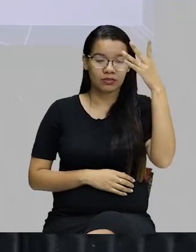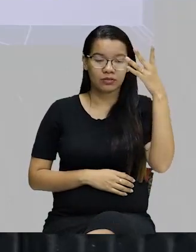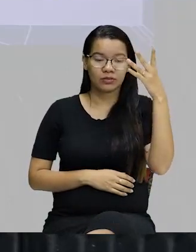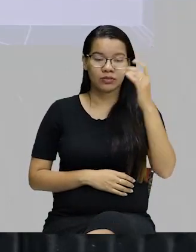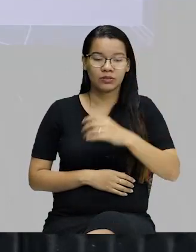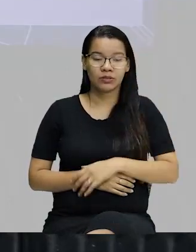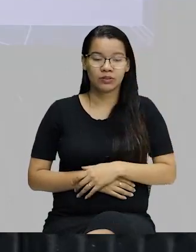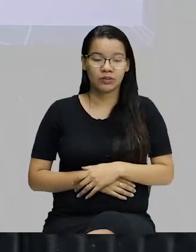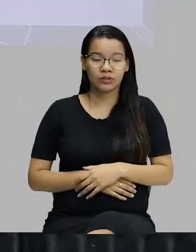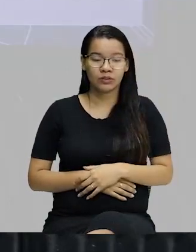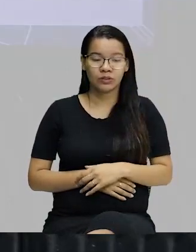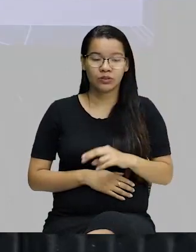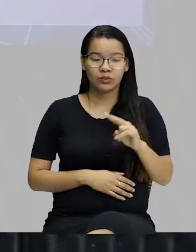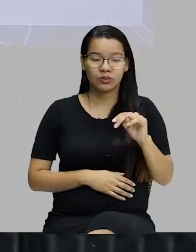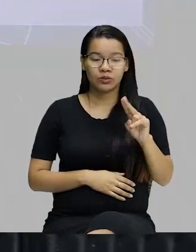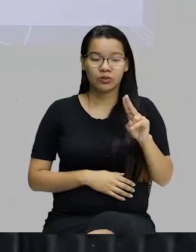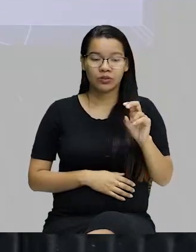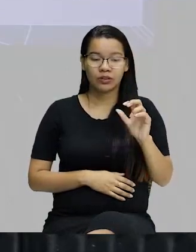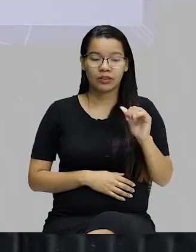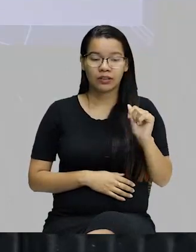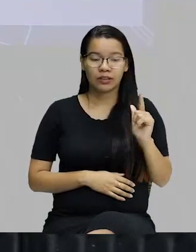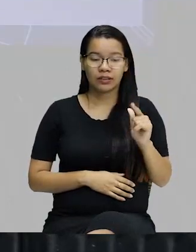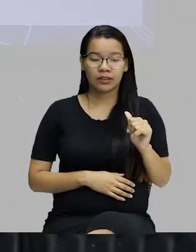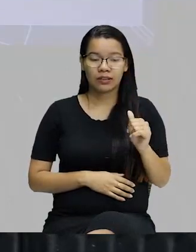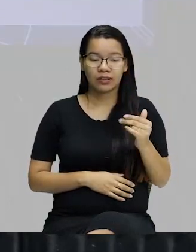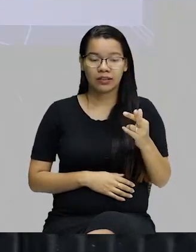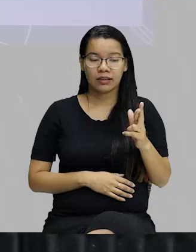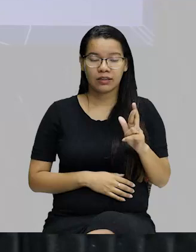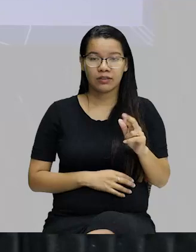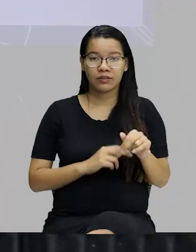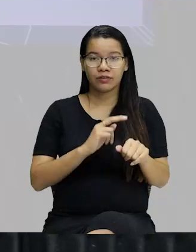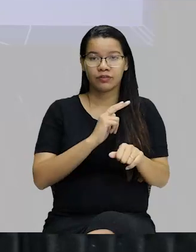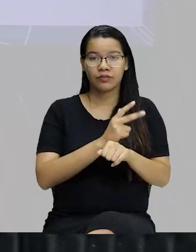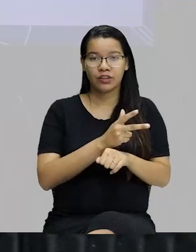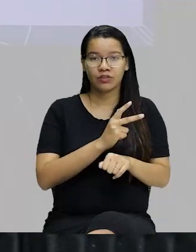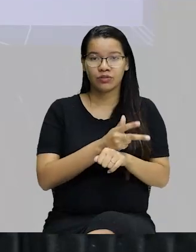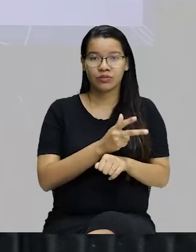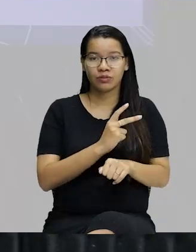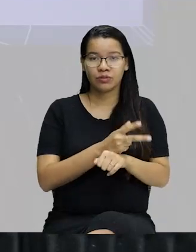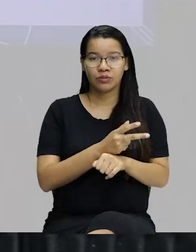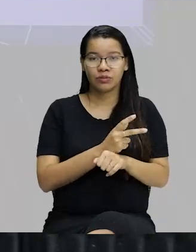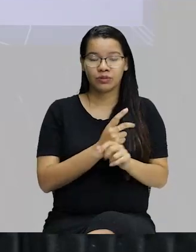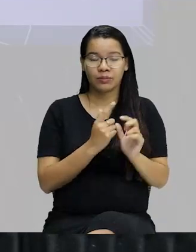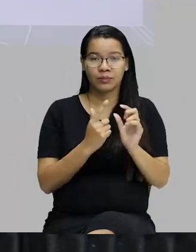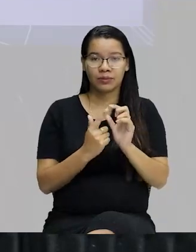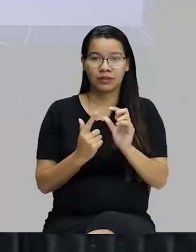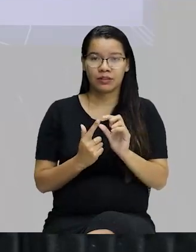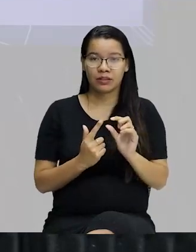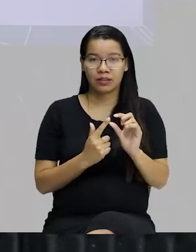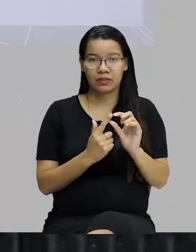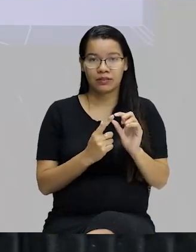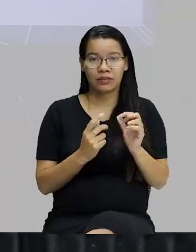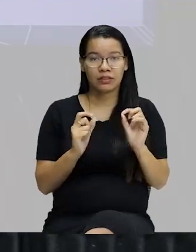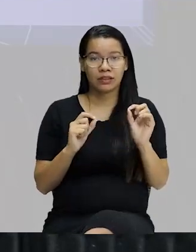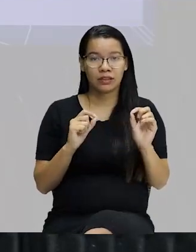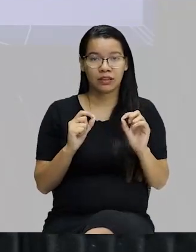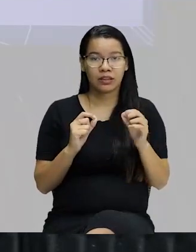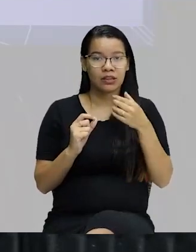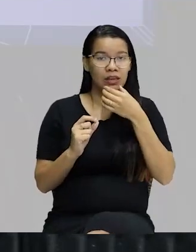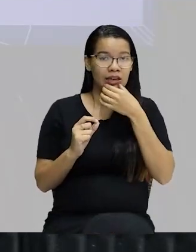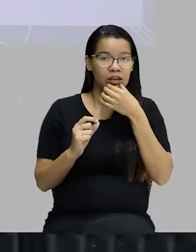video. São exemplos de palavras que tanto no inglês quanto no português eu escrevo da mesma forma. A única mudança é na